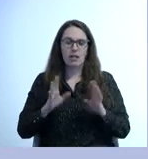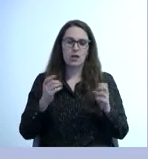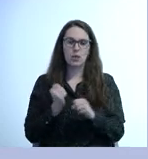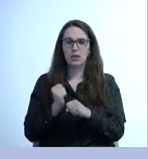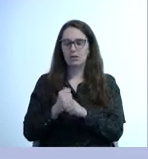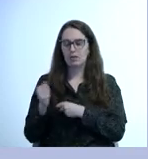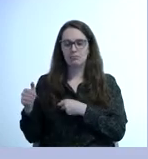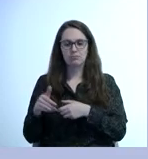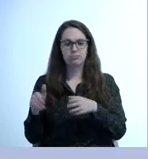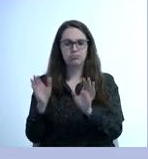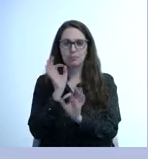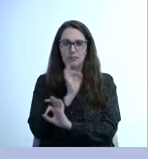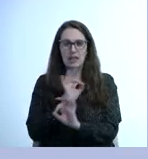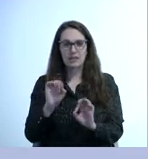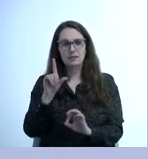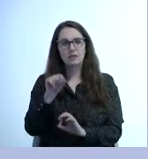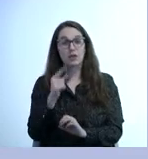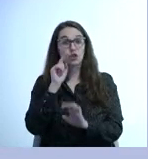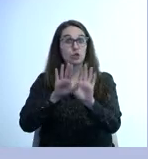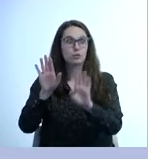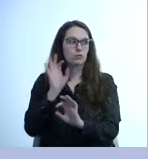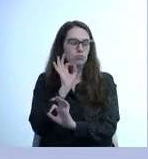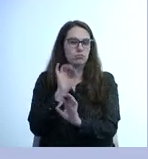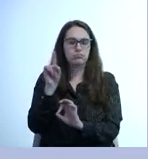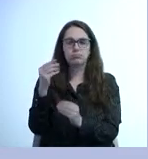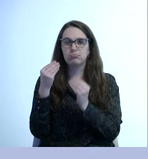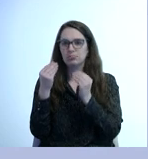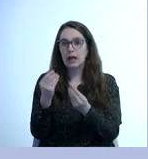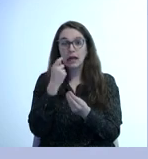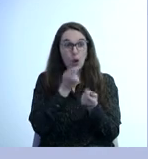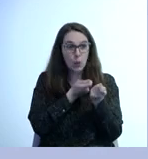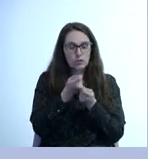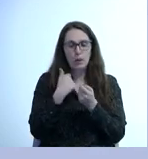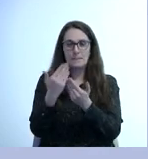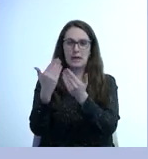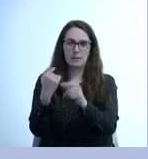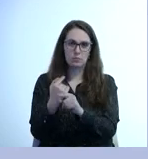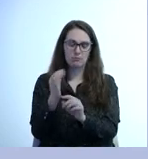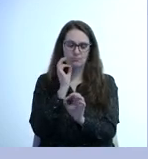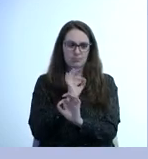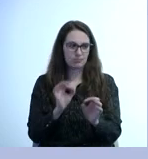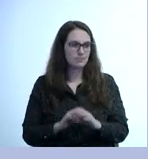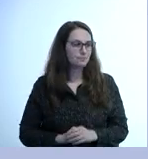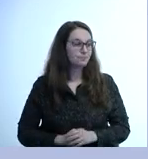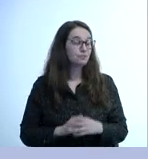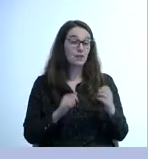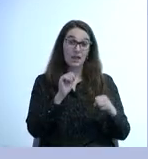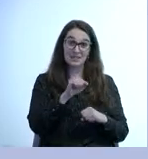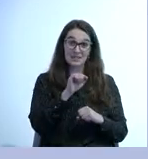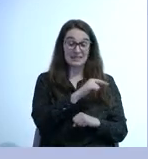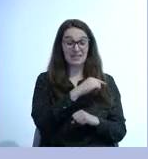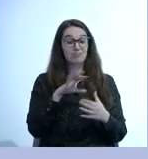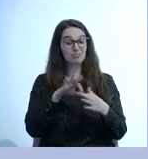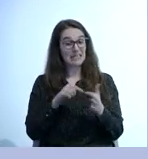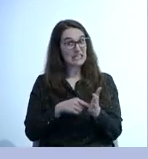carreira e nesta exposição, mando-vos parabéns a todos que organizaram, que é magnífica. Devo dizer que essa questão da